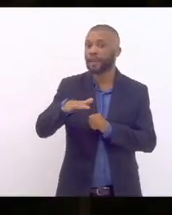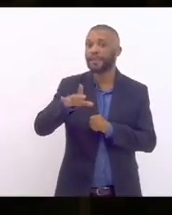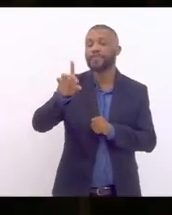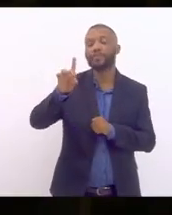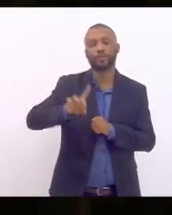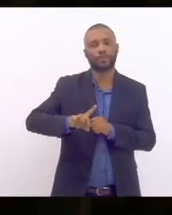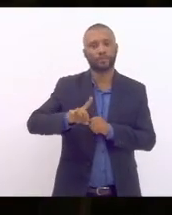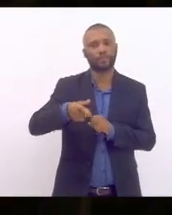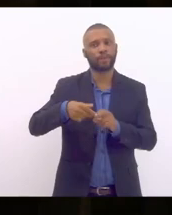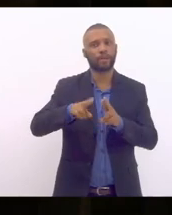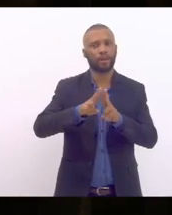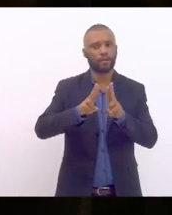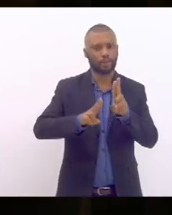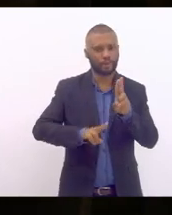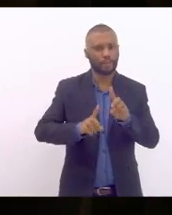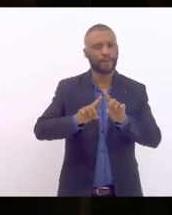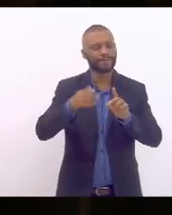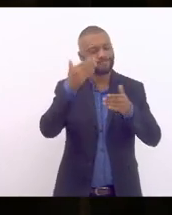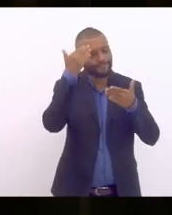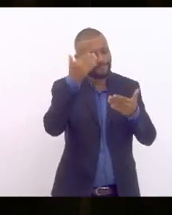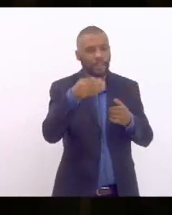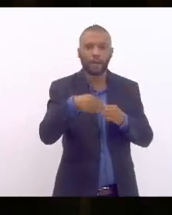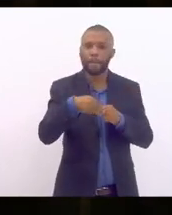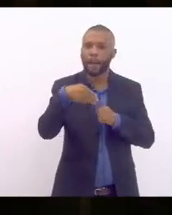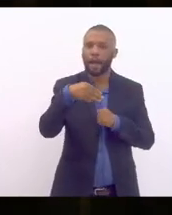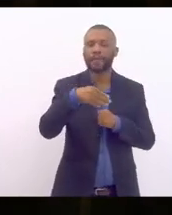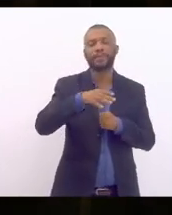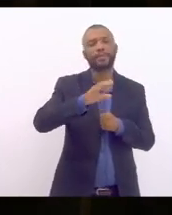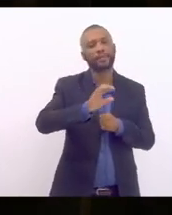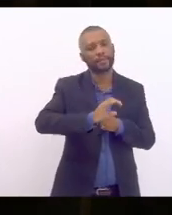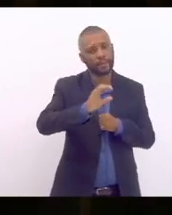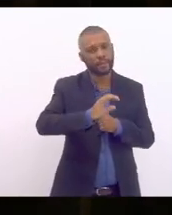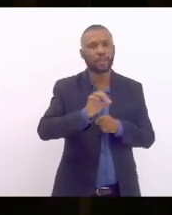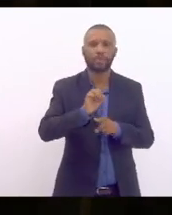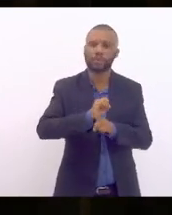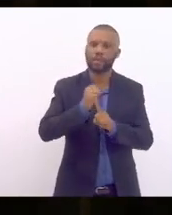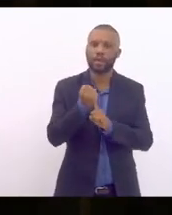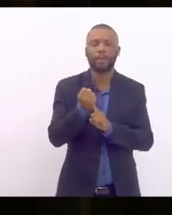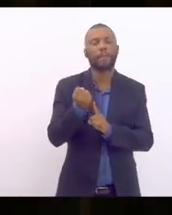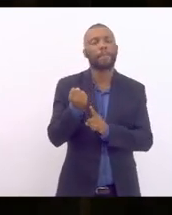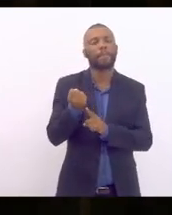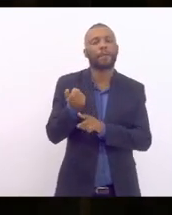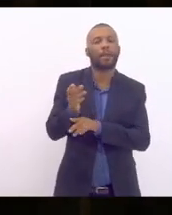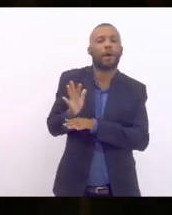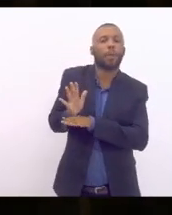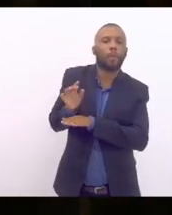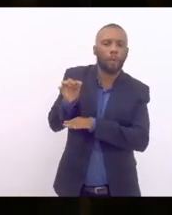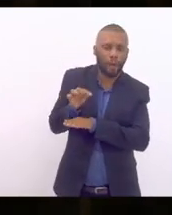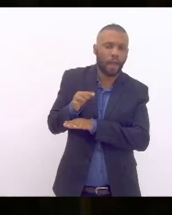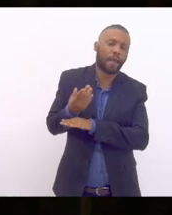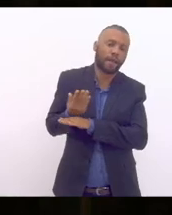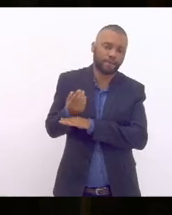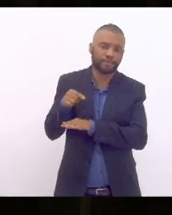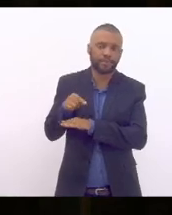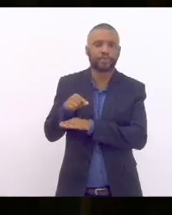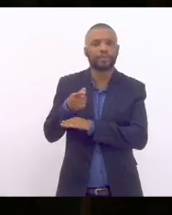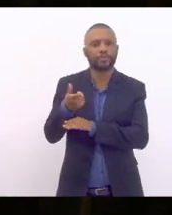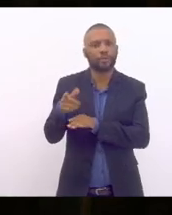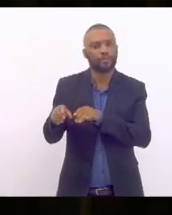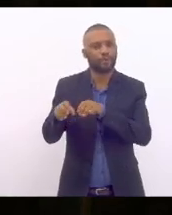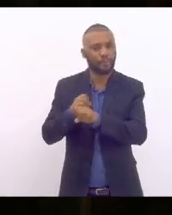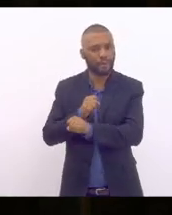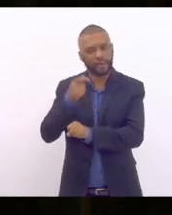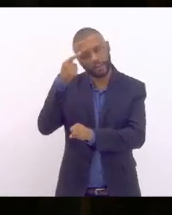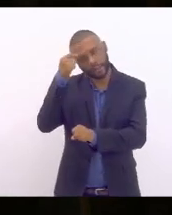pela UFRJ mas sou muito grata de ser mestre em Ciências Sociais pela UERJ onde eu me graduei é cê da